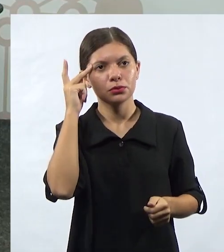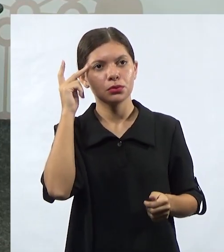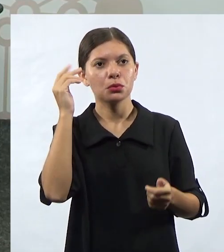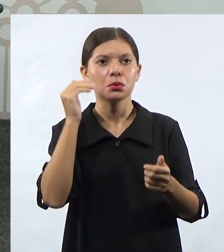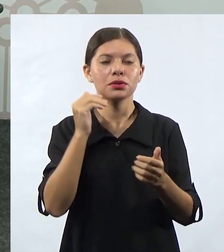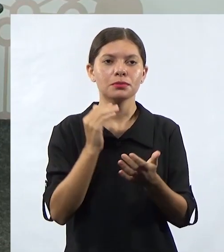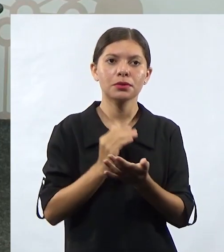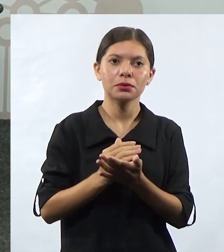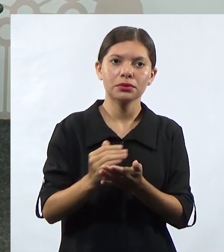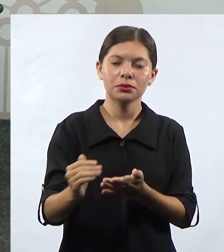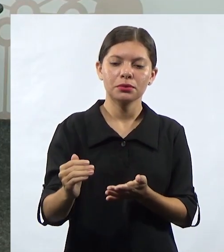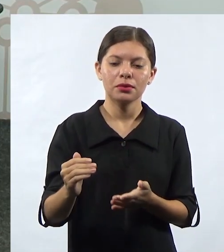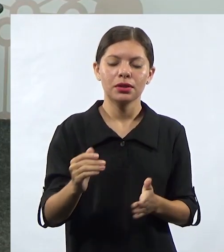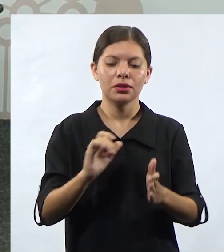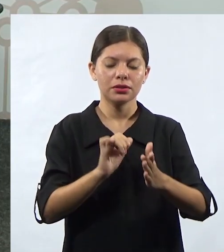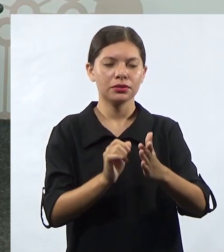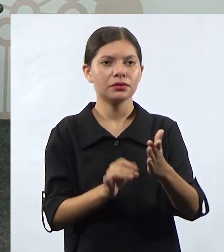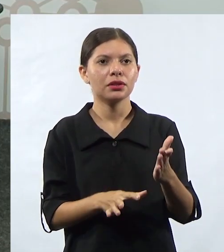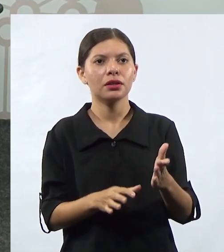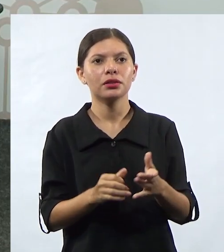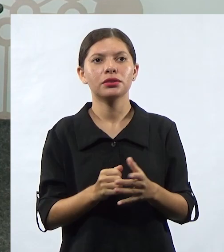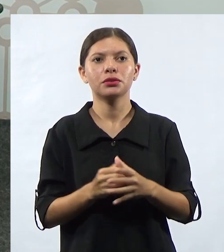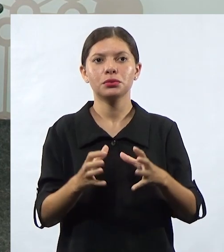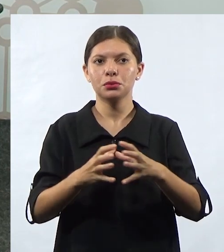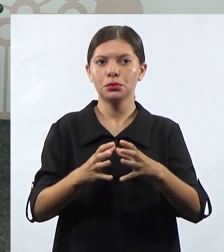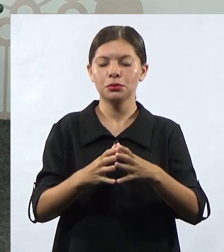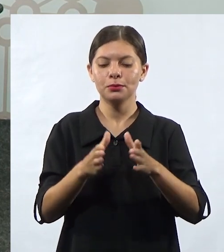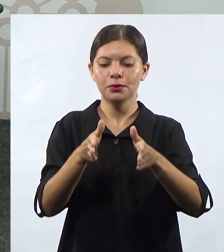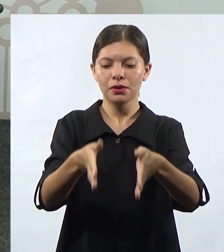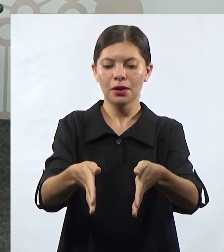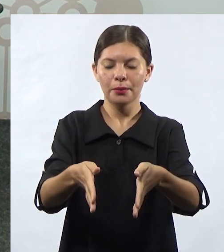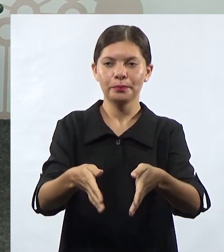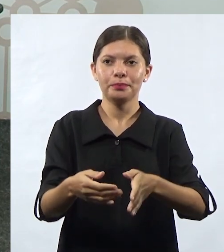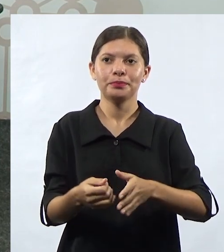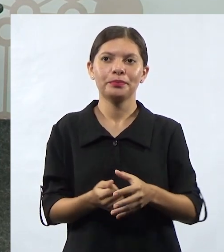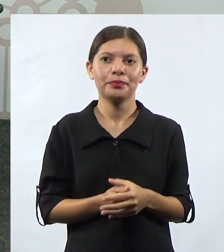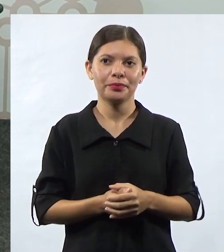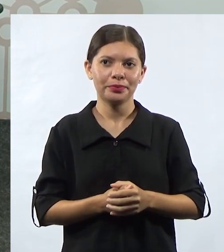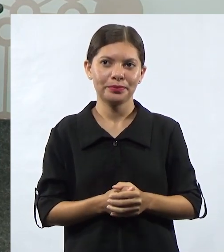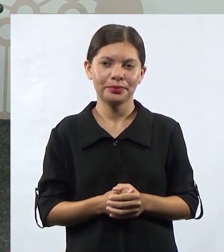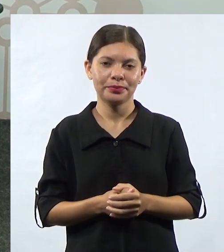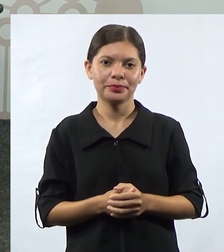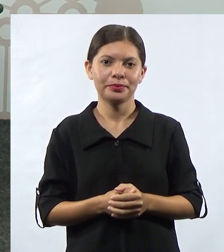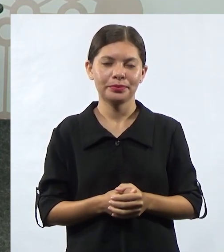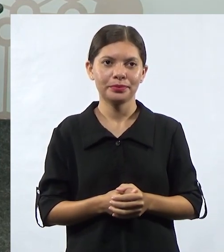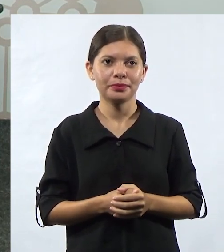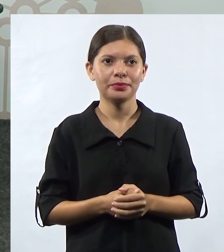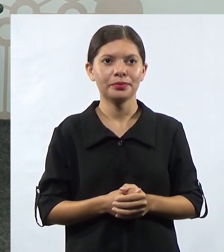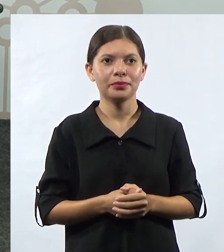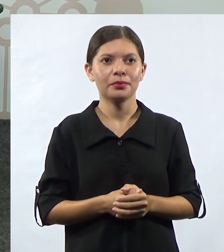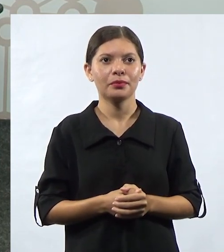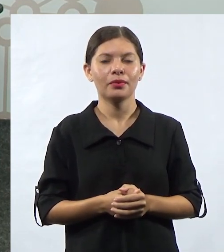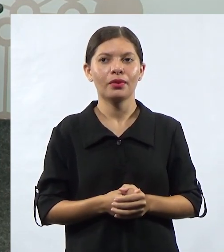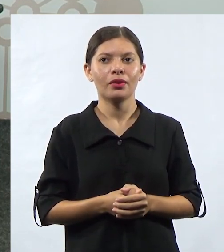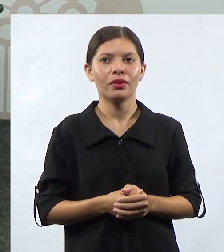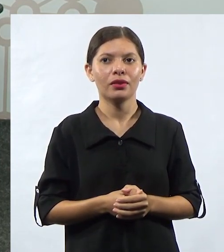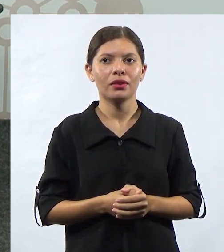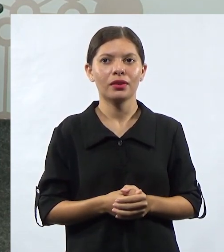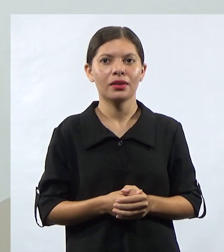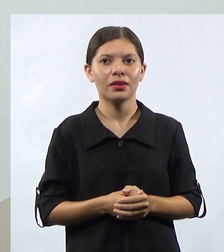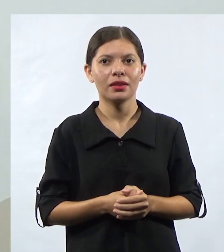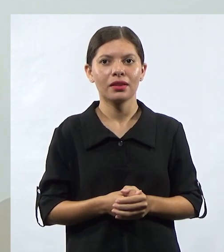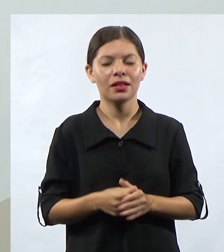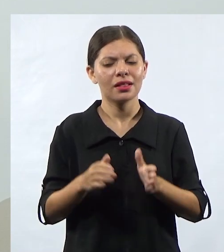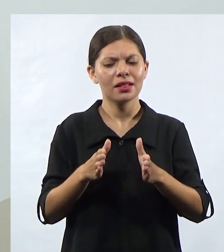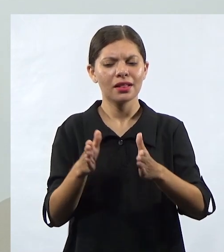continuar a minha atividade do grupo focal. É isso? É quase isso, né, professora? Será que ele